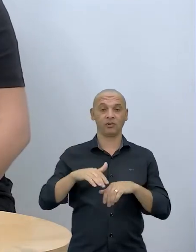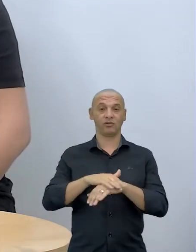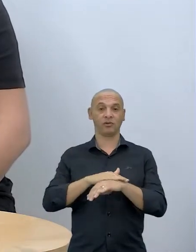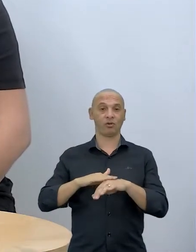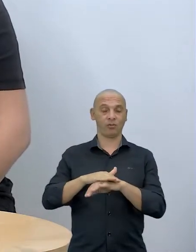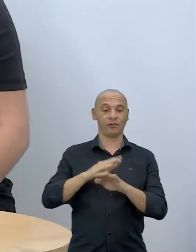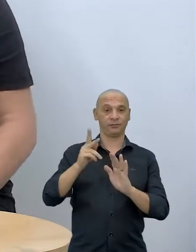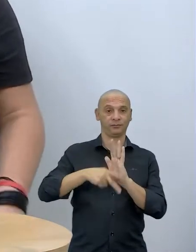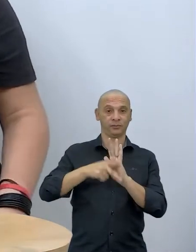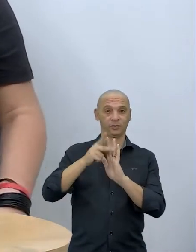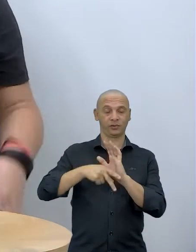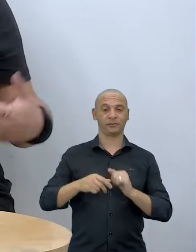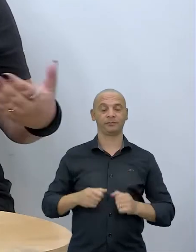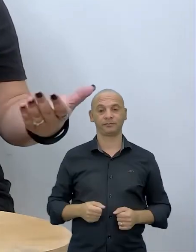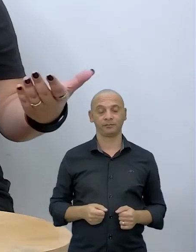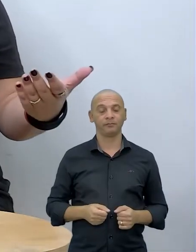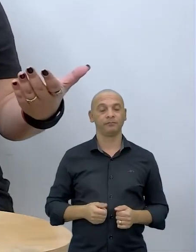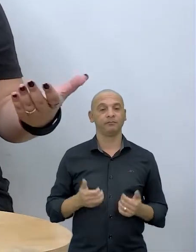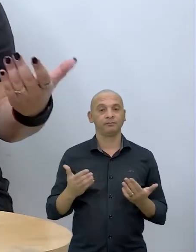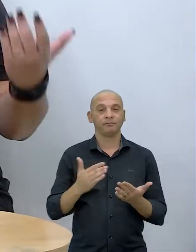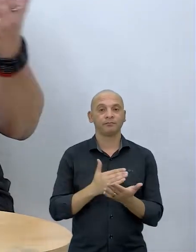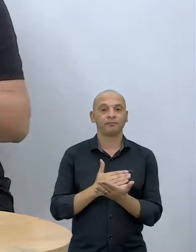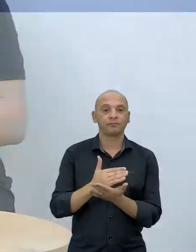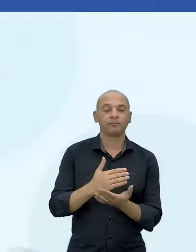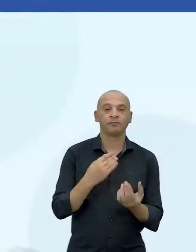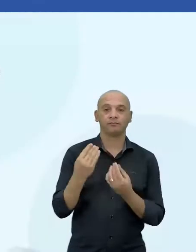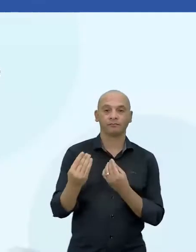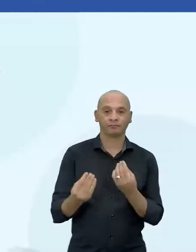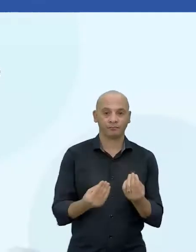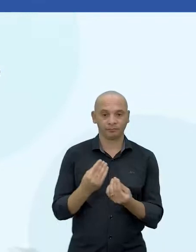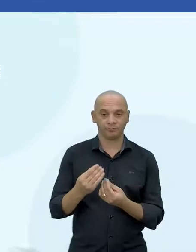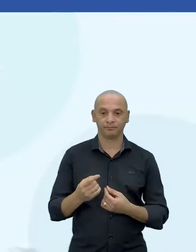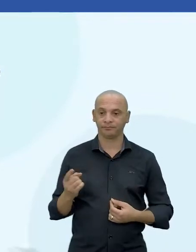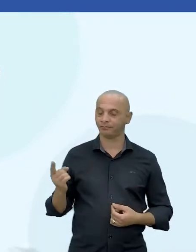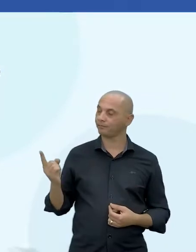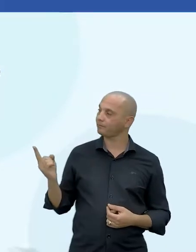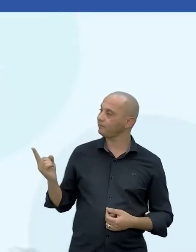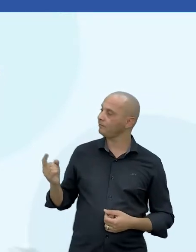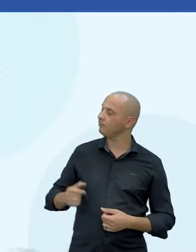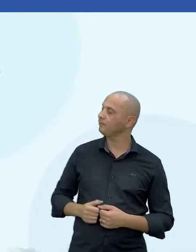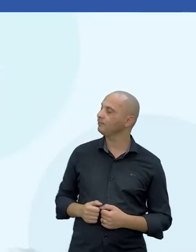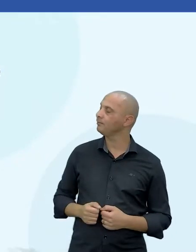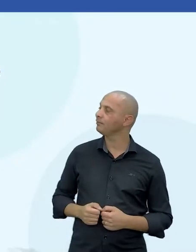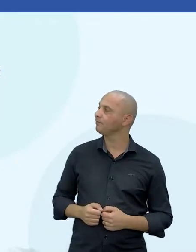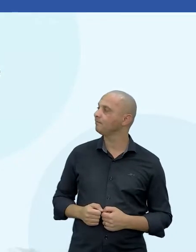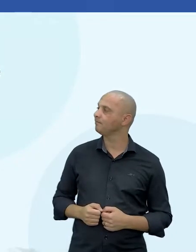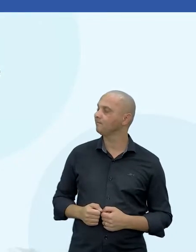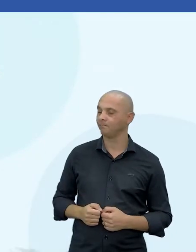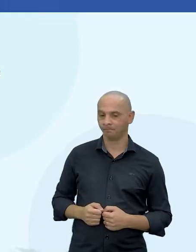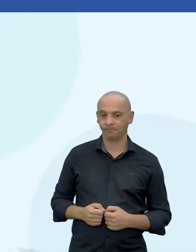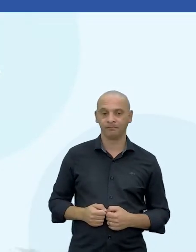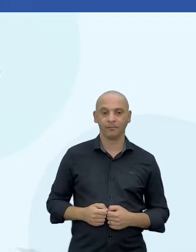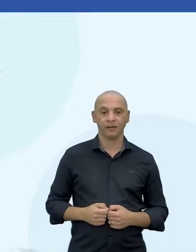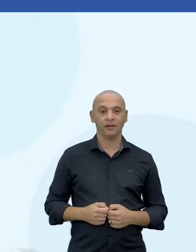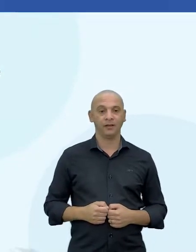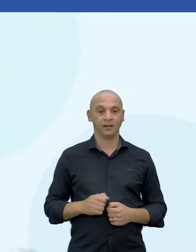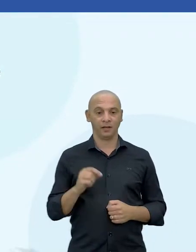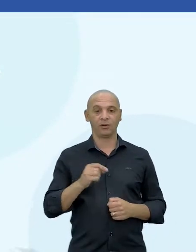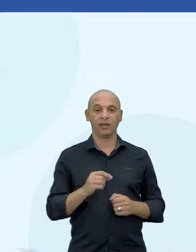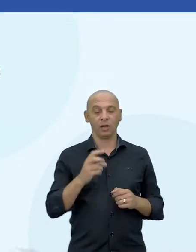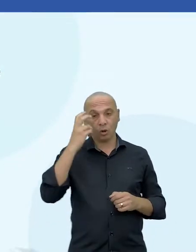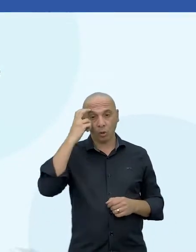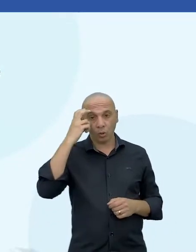será esse trabalho final, né, para que a gente entenda junto aí, né, e possa articular melhor esse projeto. Então, para a gente